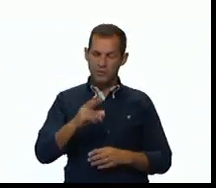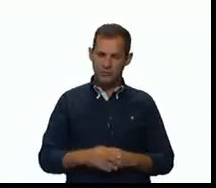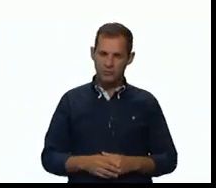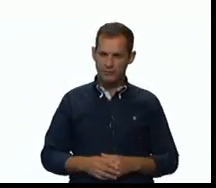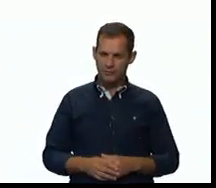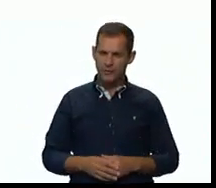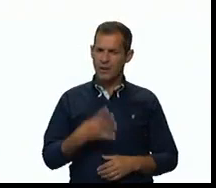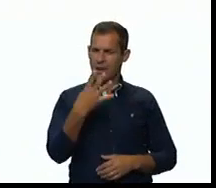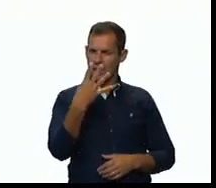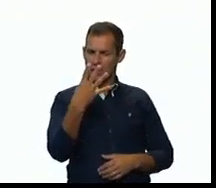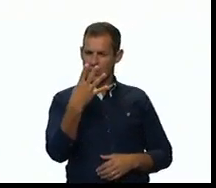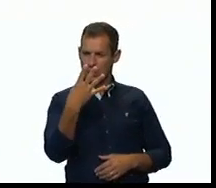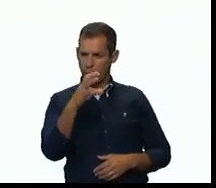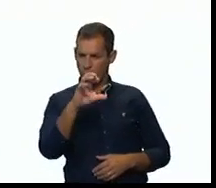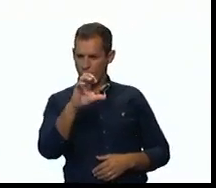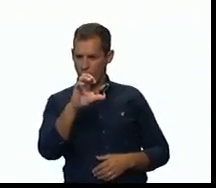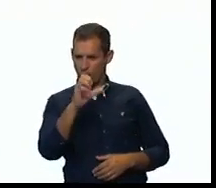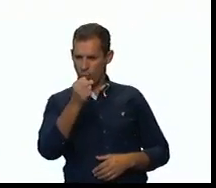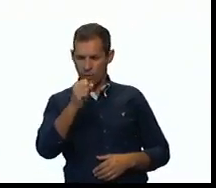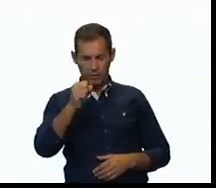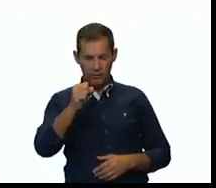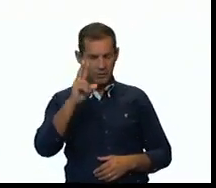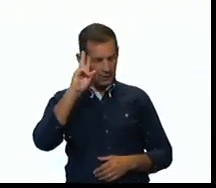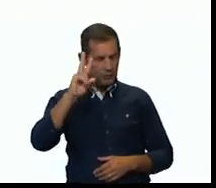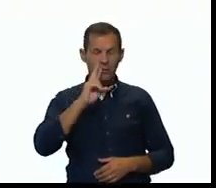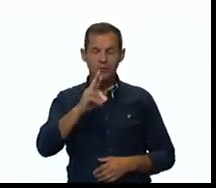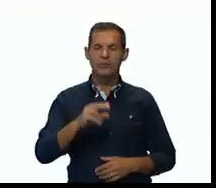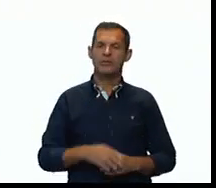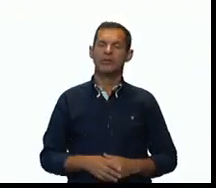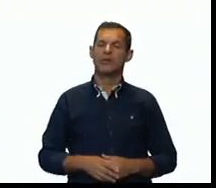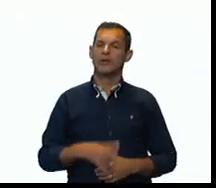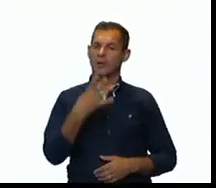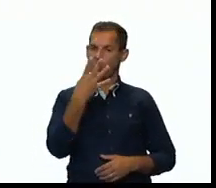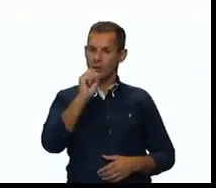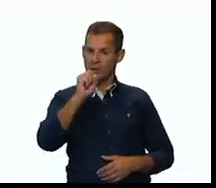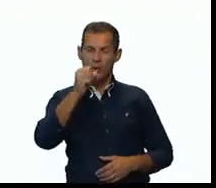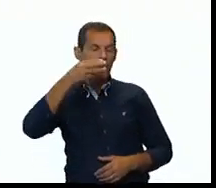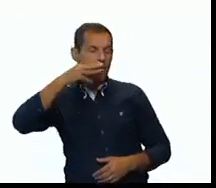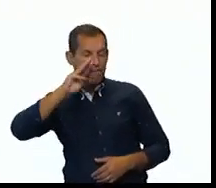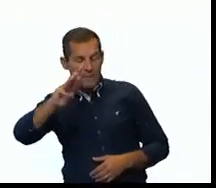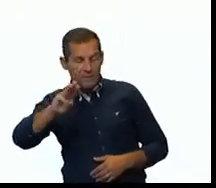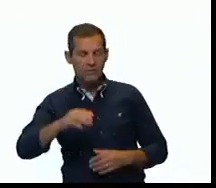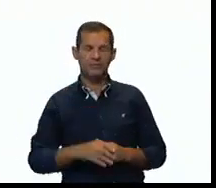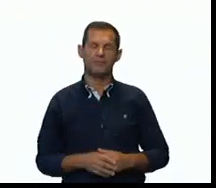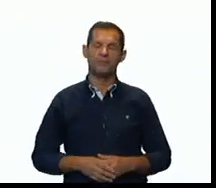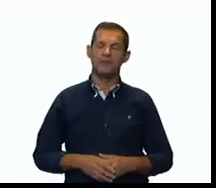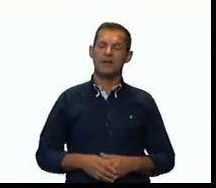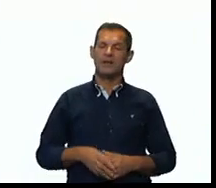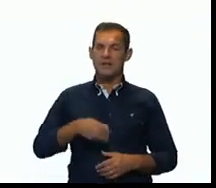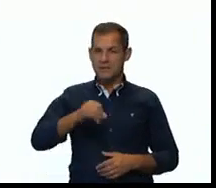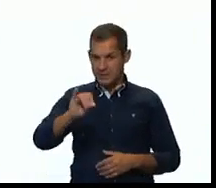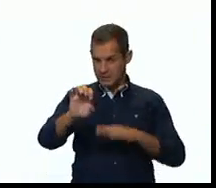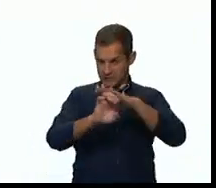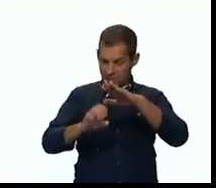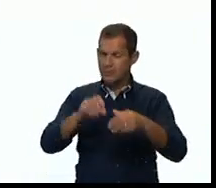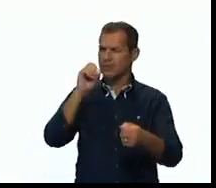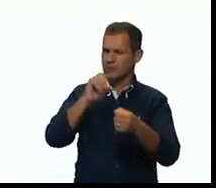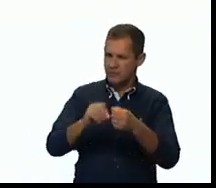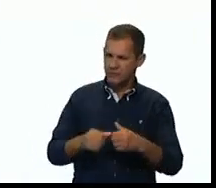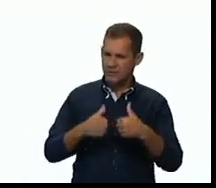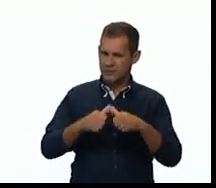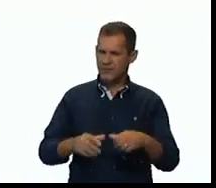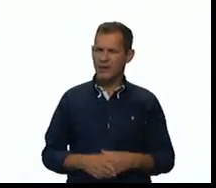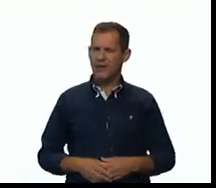de 48, lembrando que o resultado está em milhões. Então, se a empresa realizar